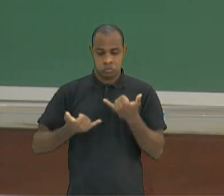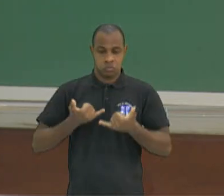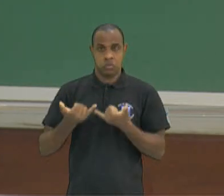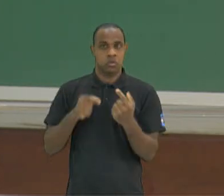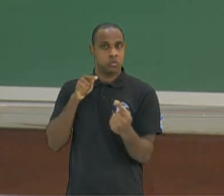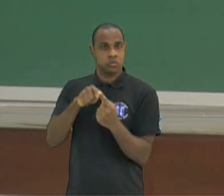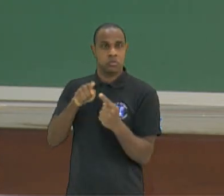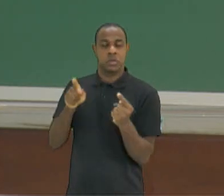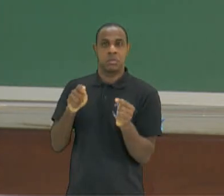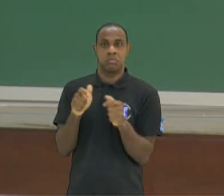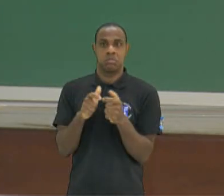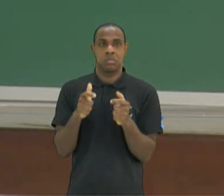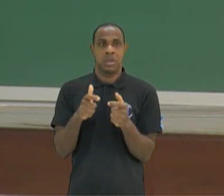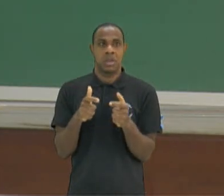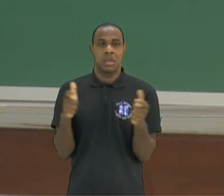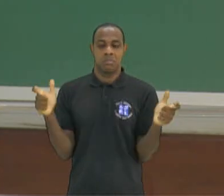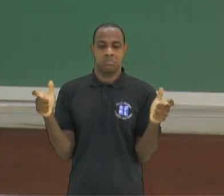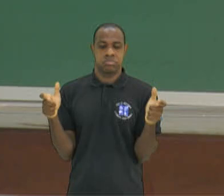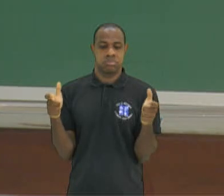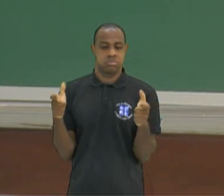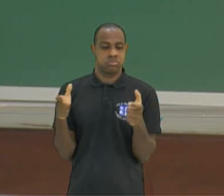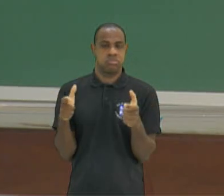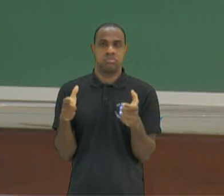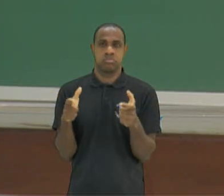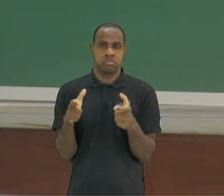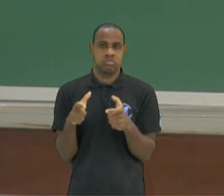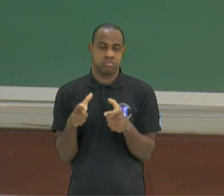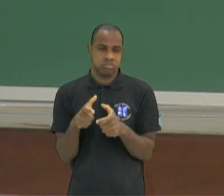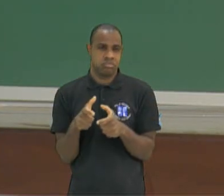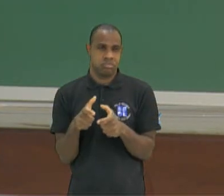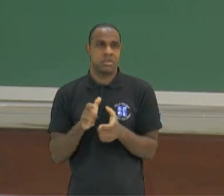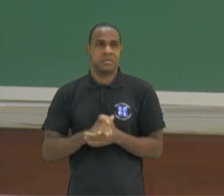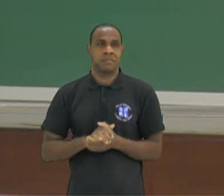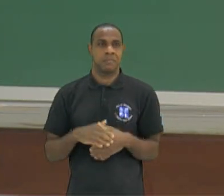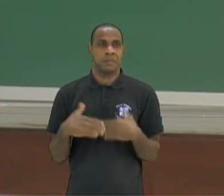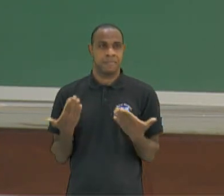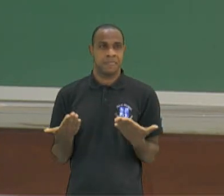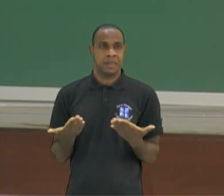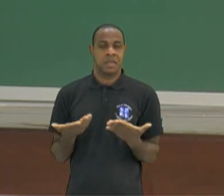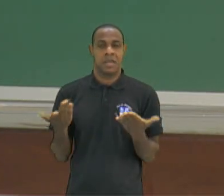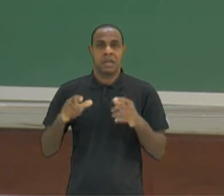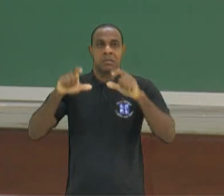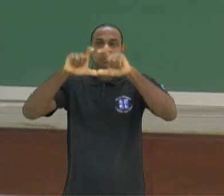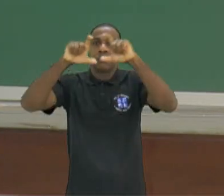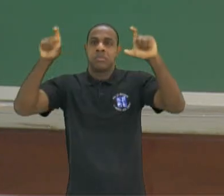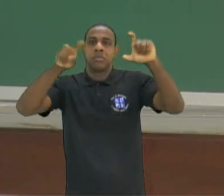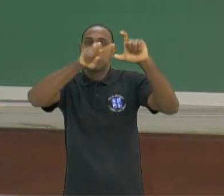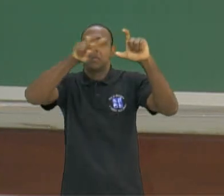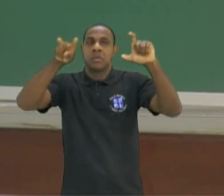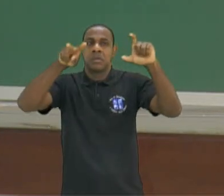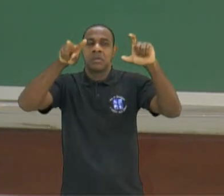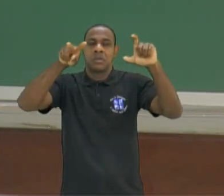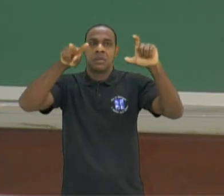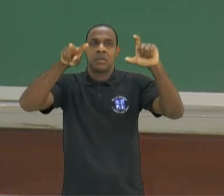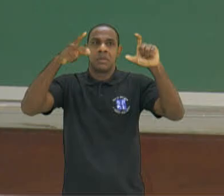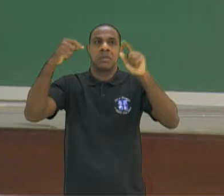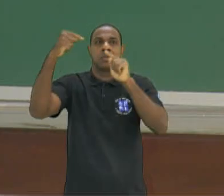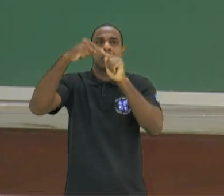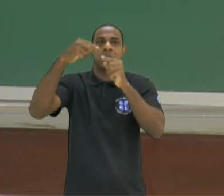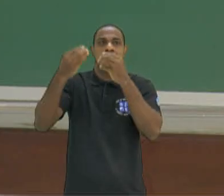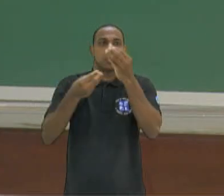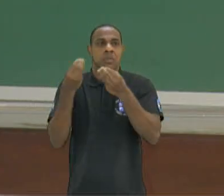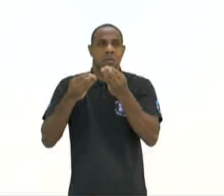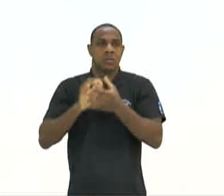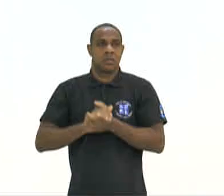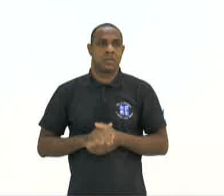a popularidade dele diminuiu em relação aos mais recentes. Com base nessa fala, what does